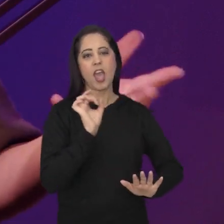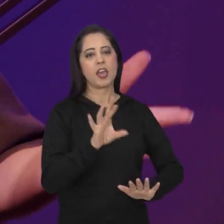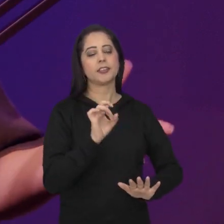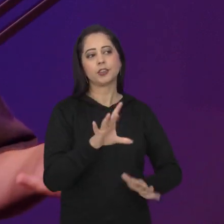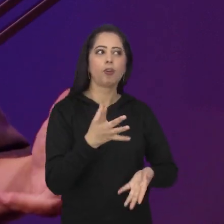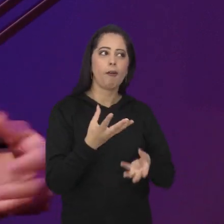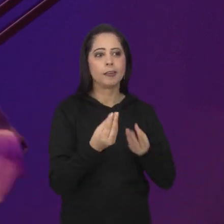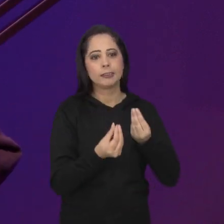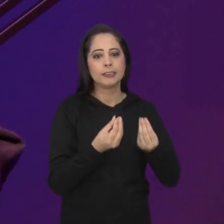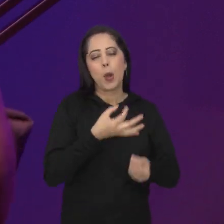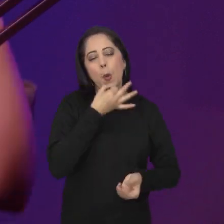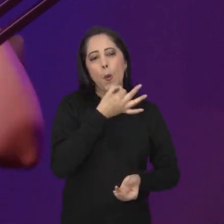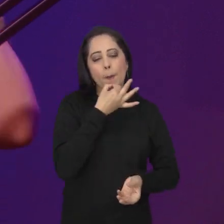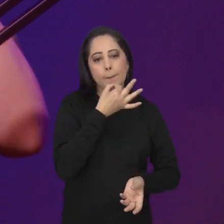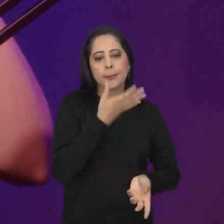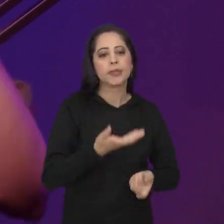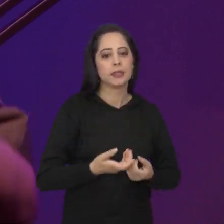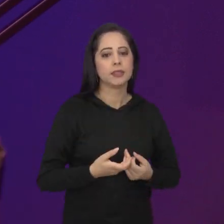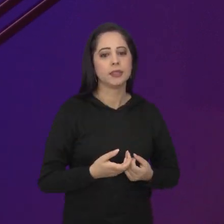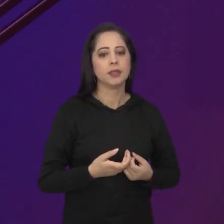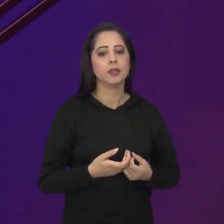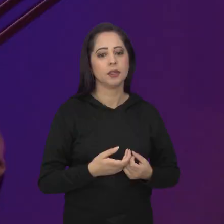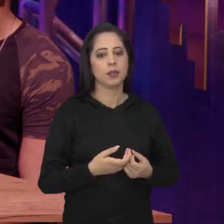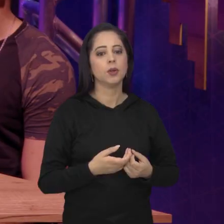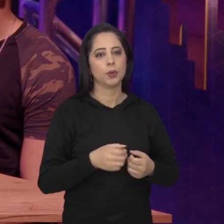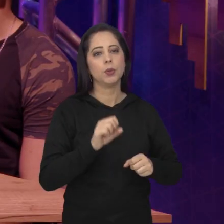não foi lá e falou que, de fato...